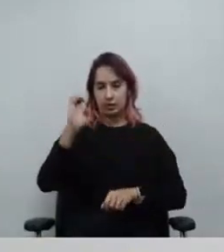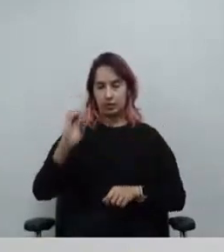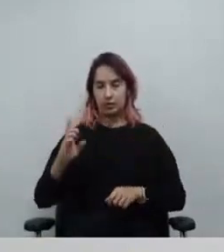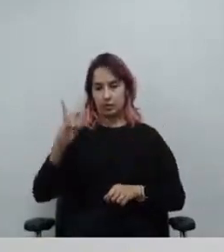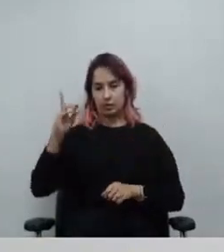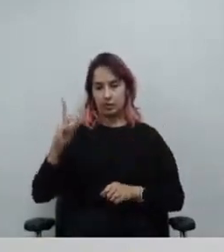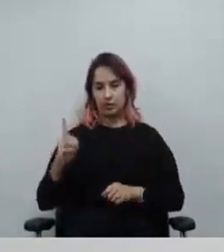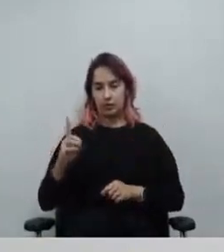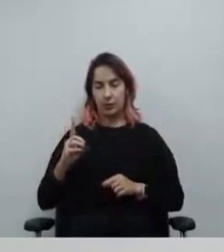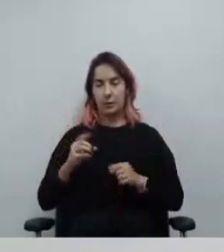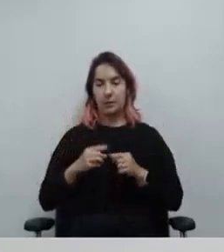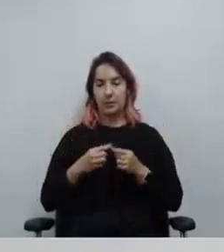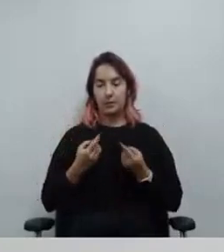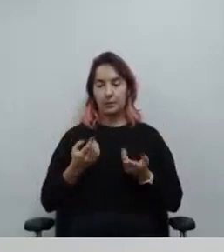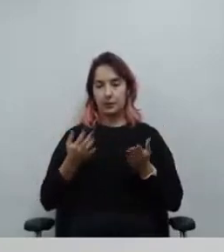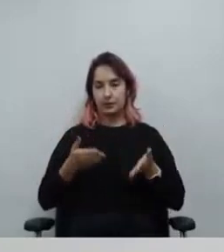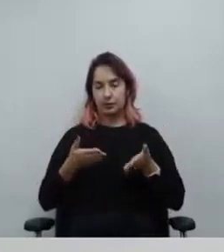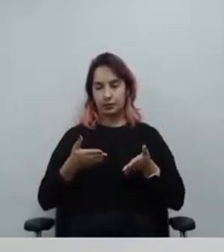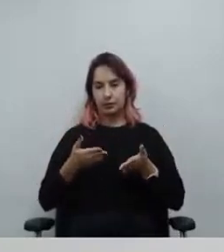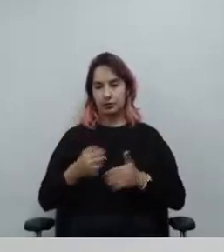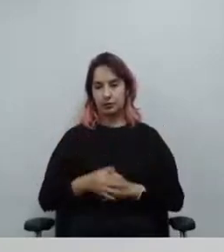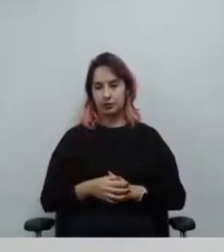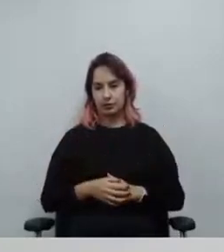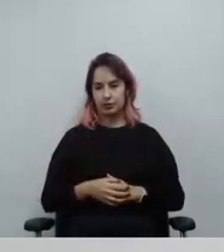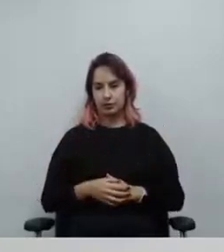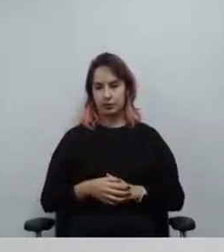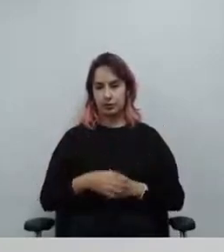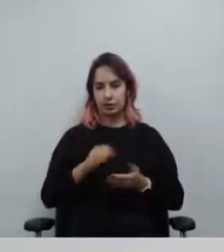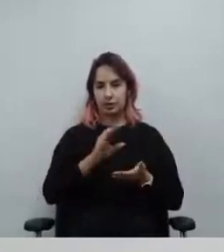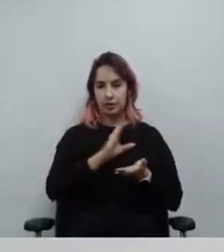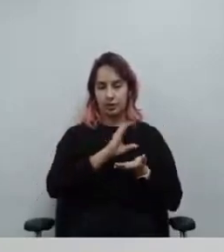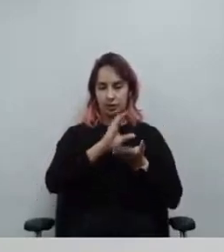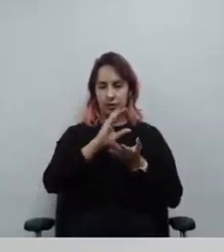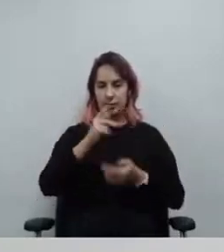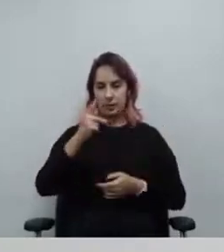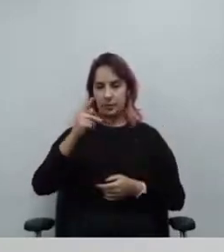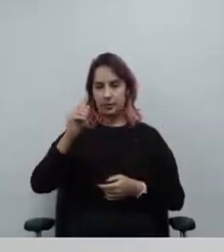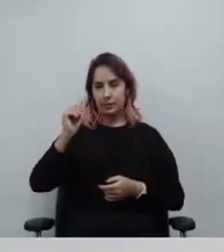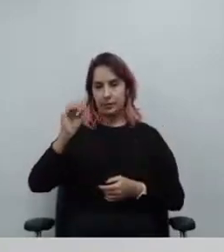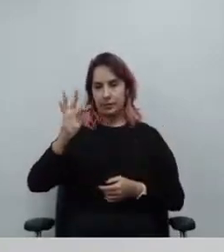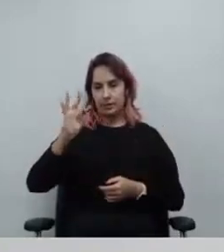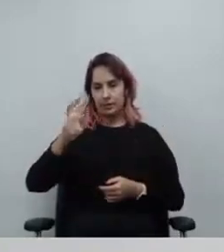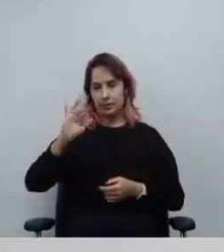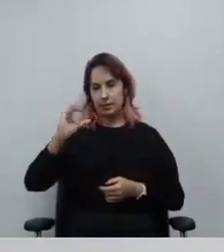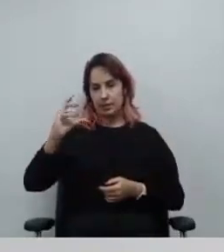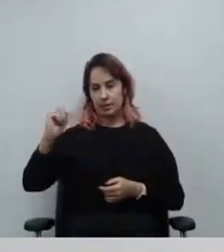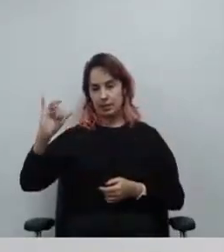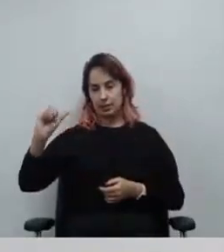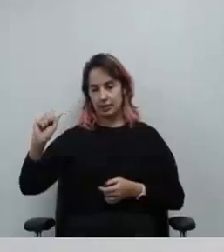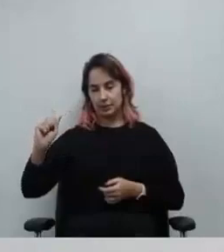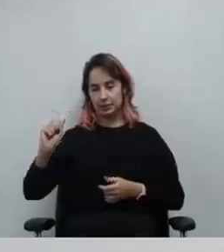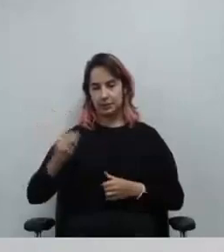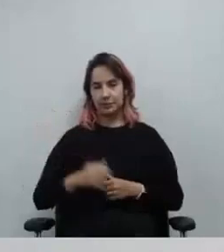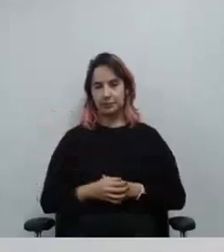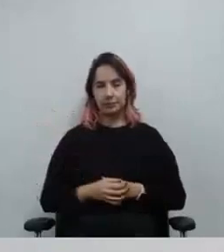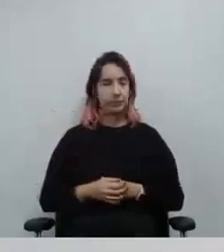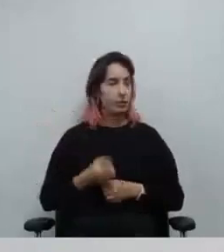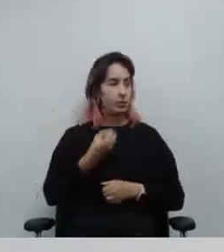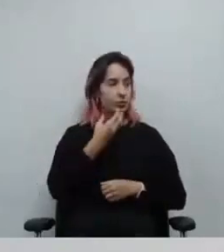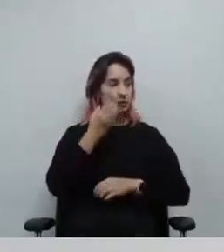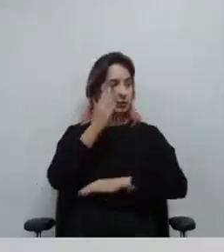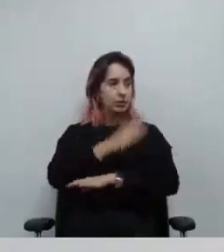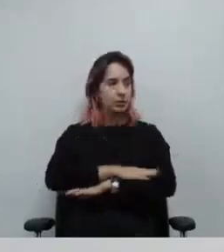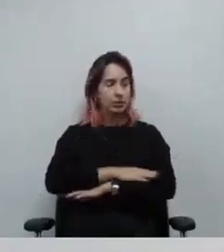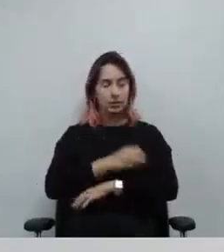Ramalho, mas hoje aqui relatoria ad hoc por parte da conselheira Patrícia. Boa tarde, bem-vinda, e com a palavra, Patrícia.